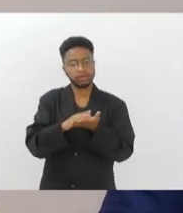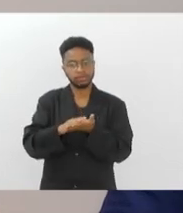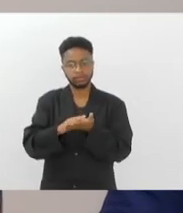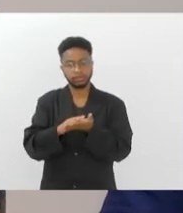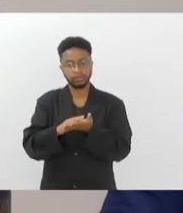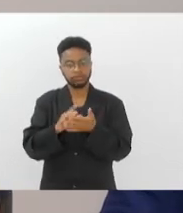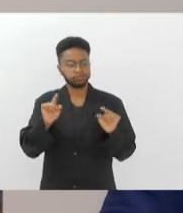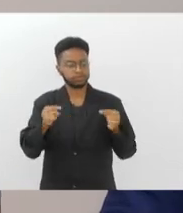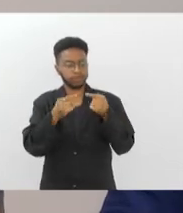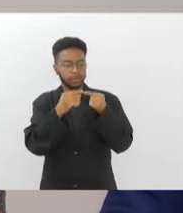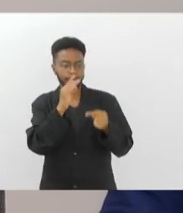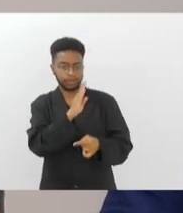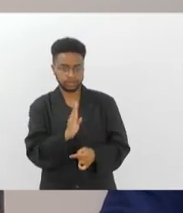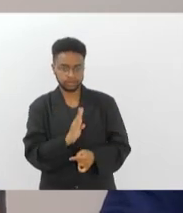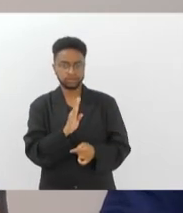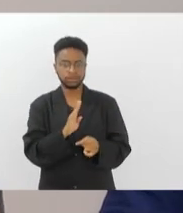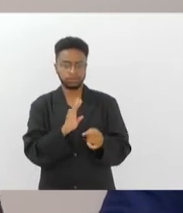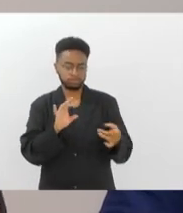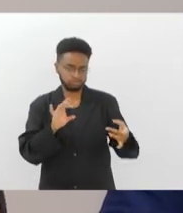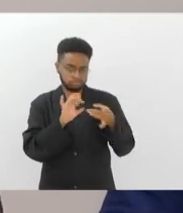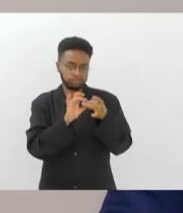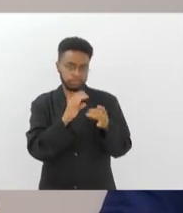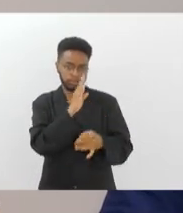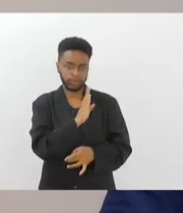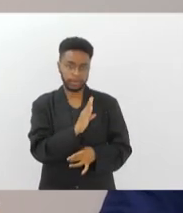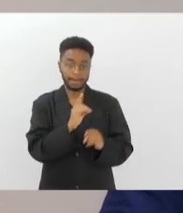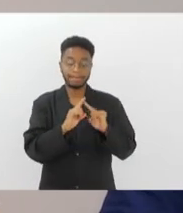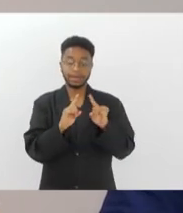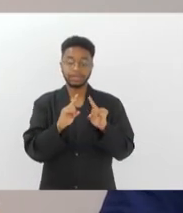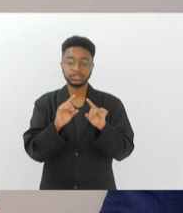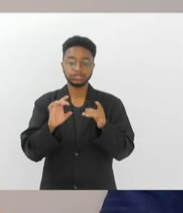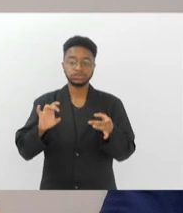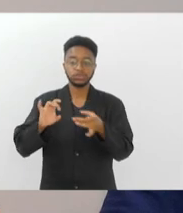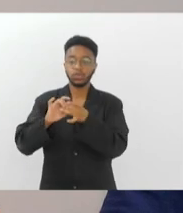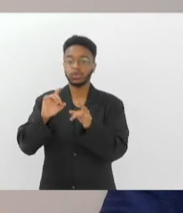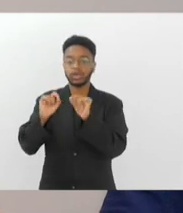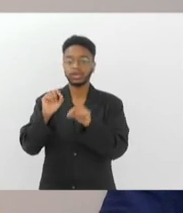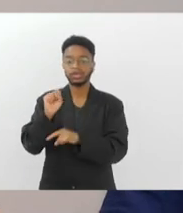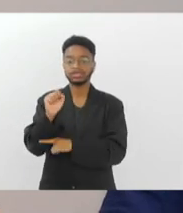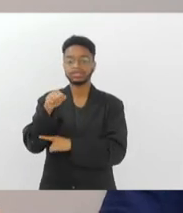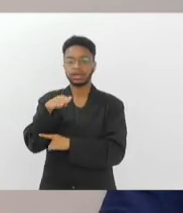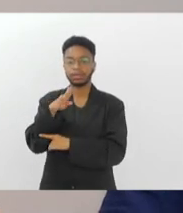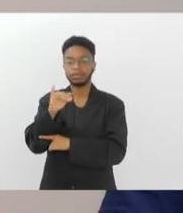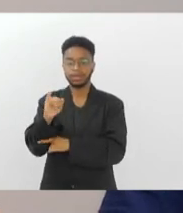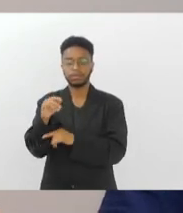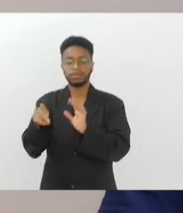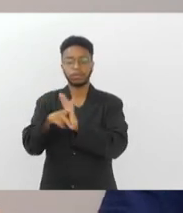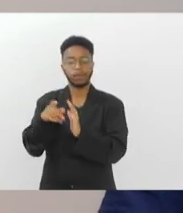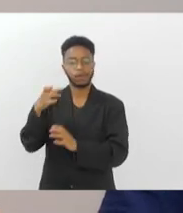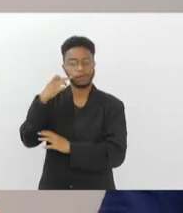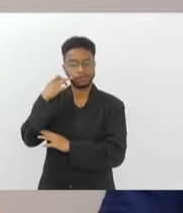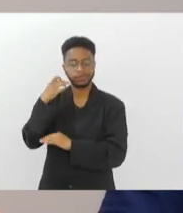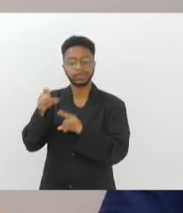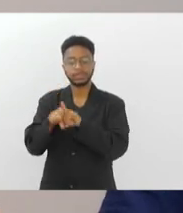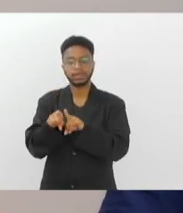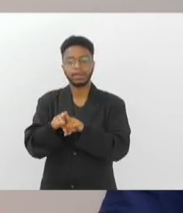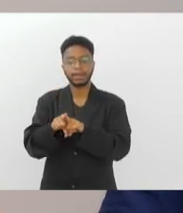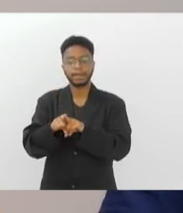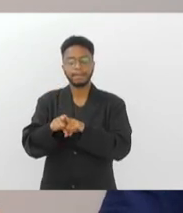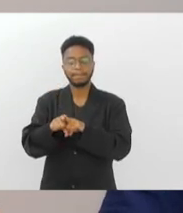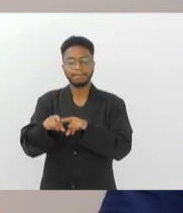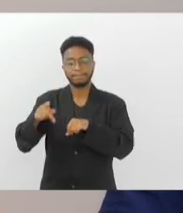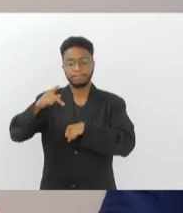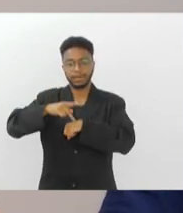do Brasil, que é o sinônimo de Brasil, e ele vem do sambi de Angola. Aqui da Pedra do Sal, onde tem um monumento reconhecido pela